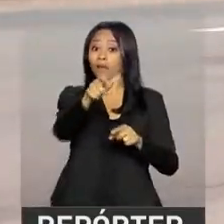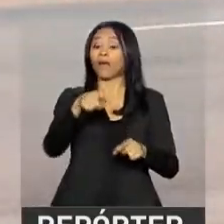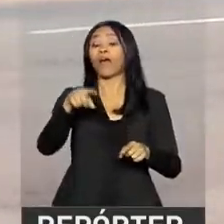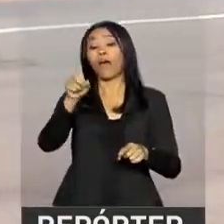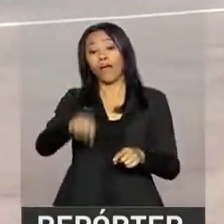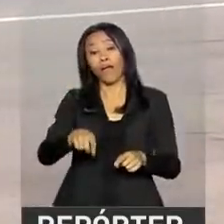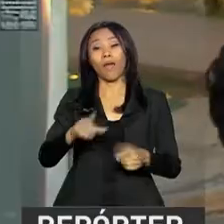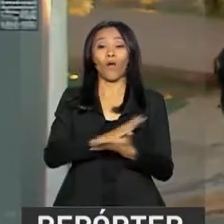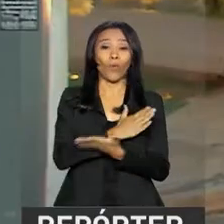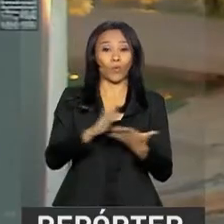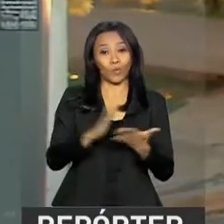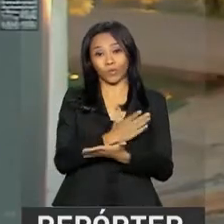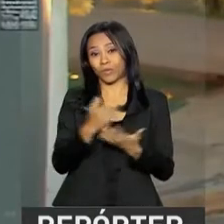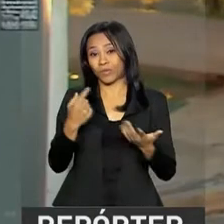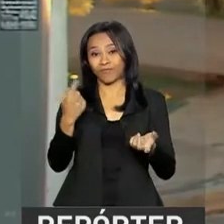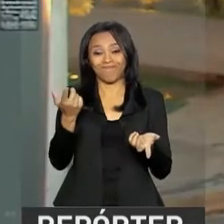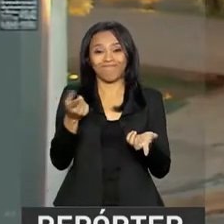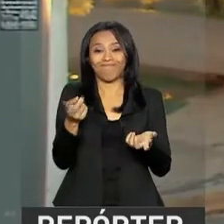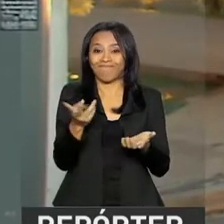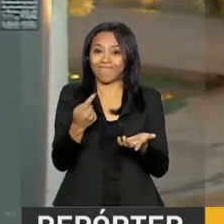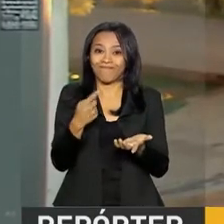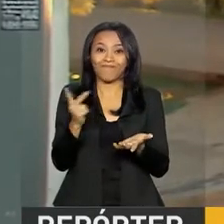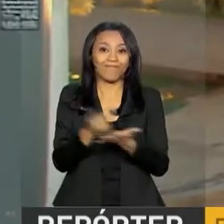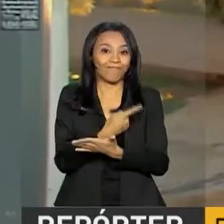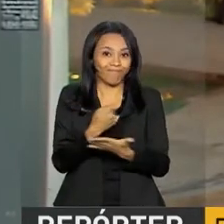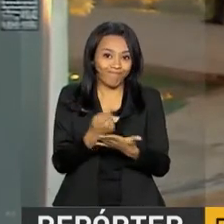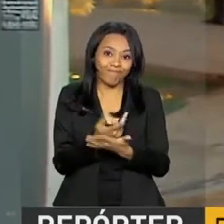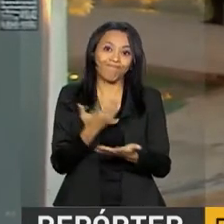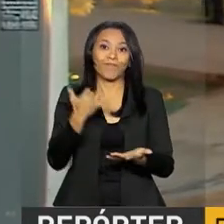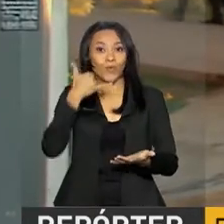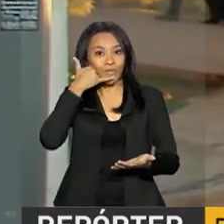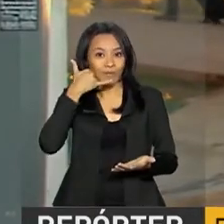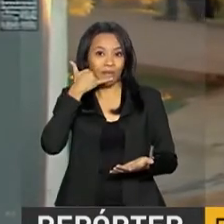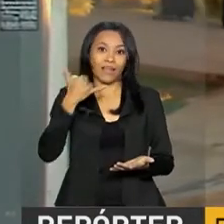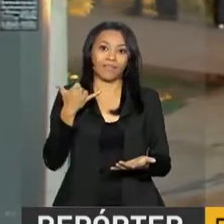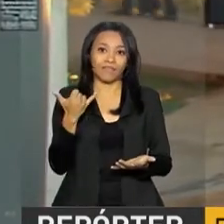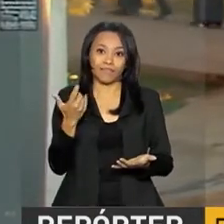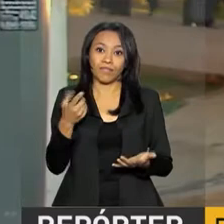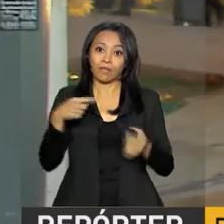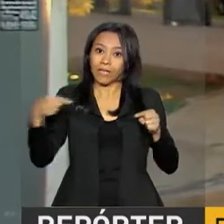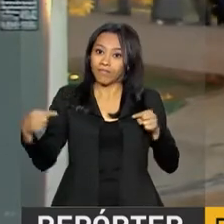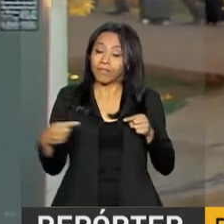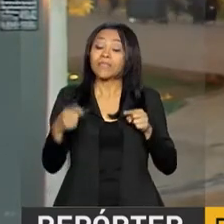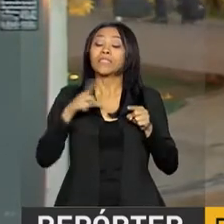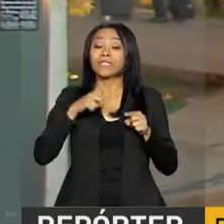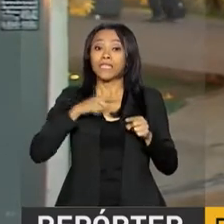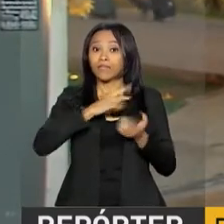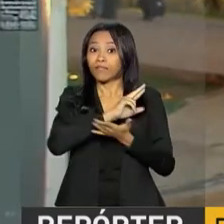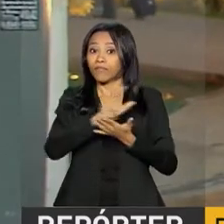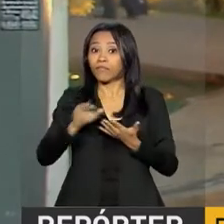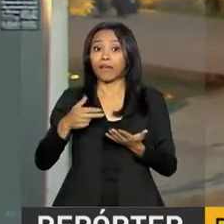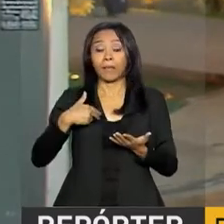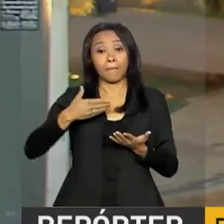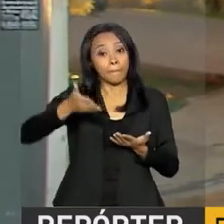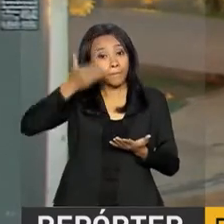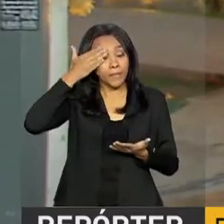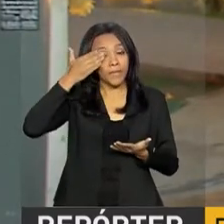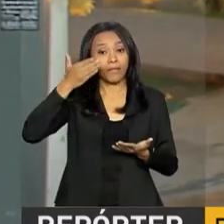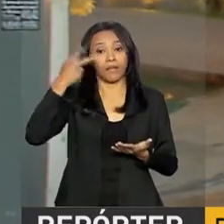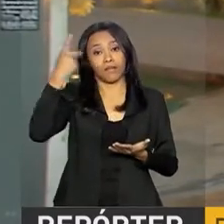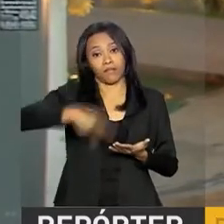são irregulares. A Anatel calcula que cerca de 1 milhão de aparelhos celulares piratas entram em operação no